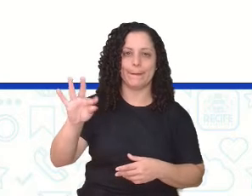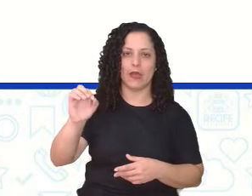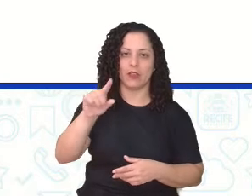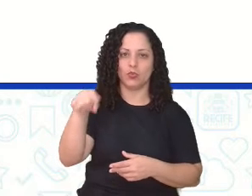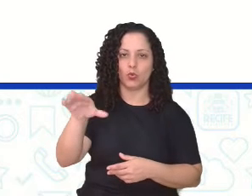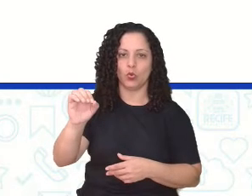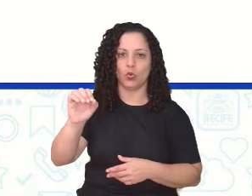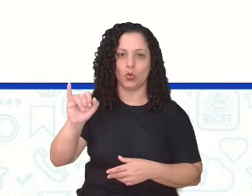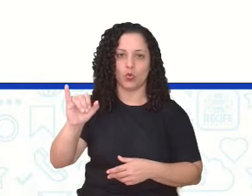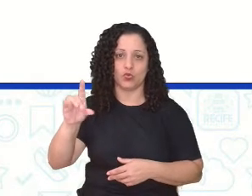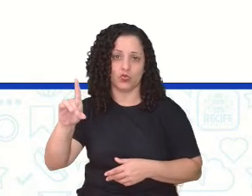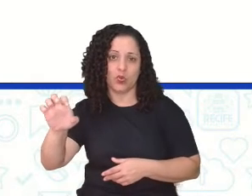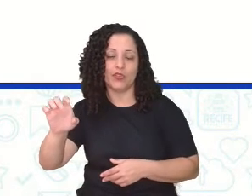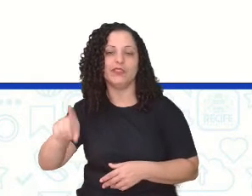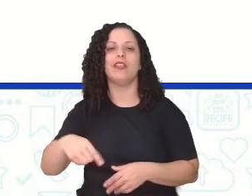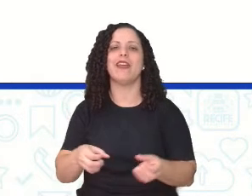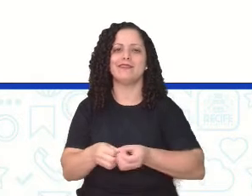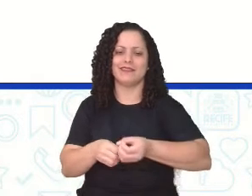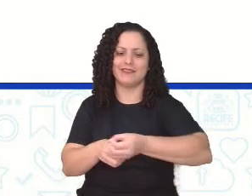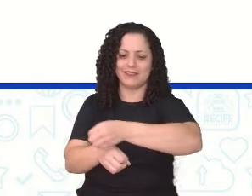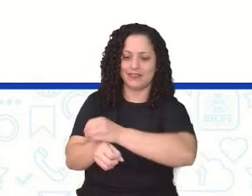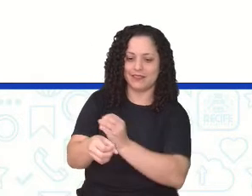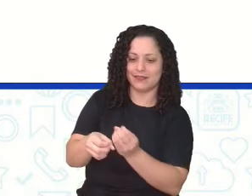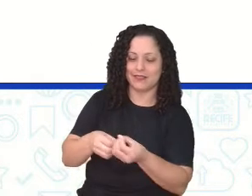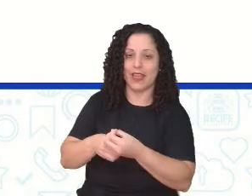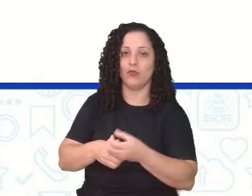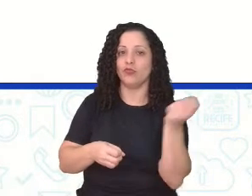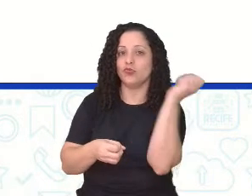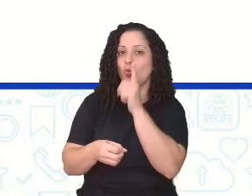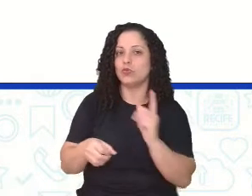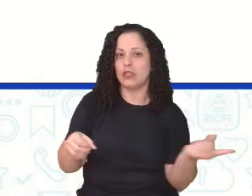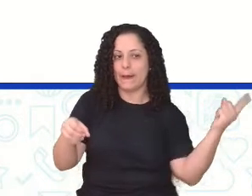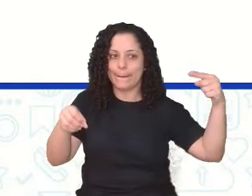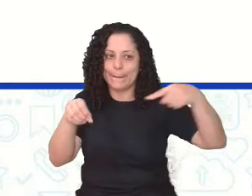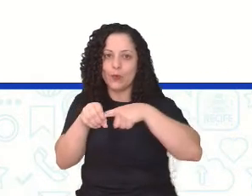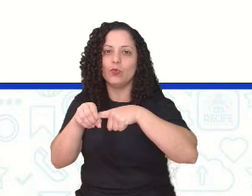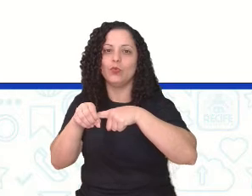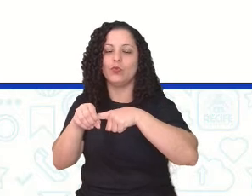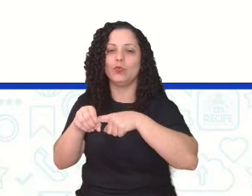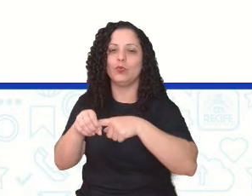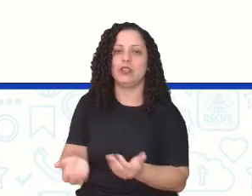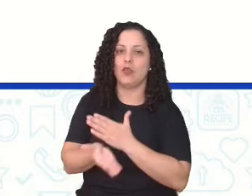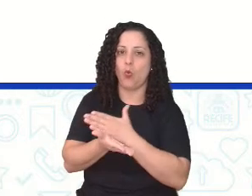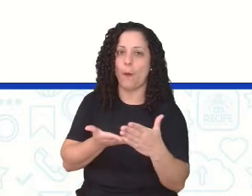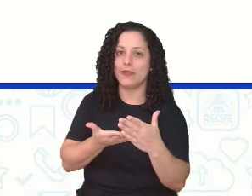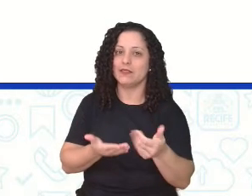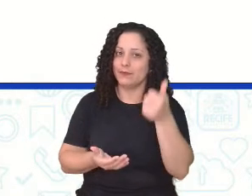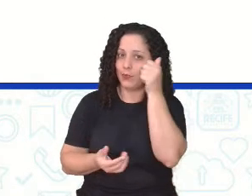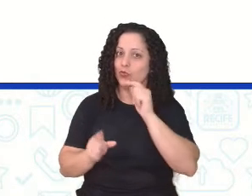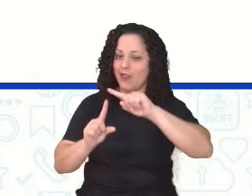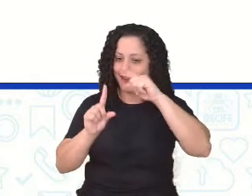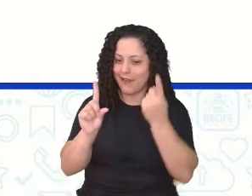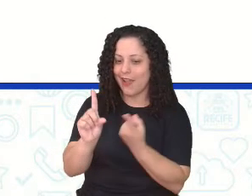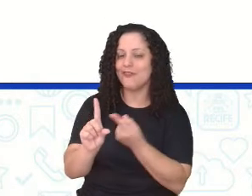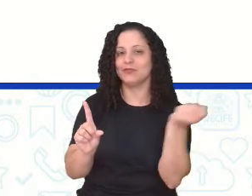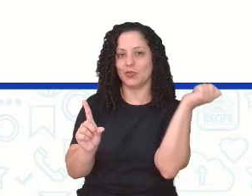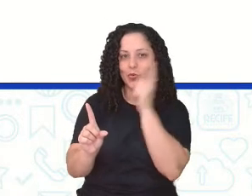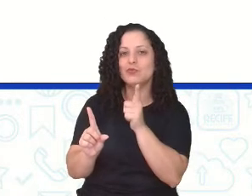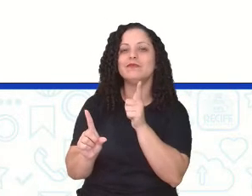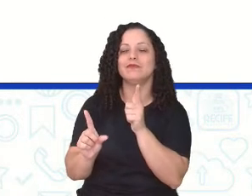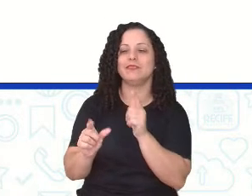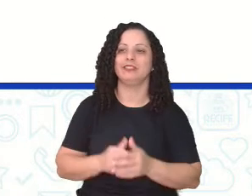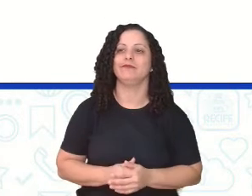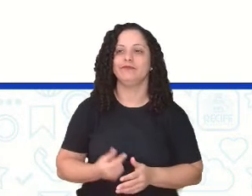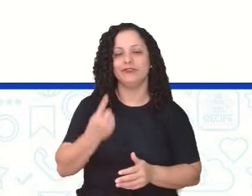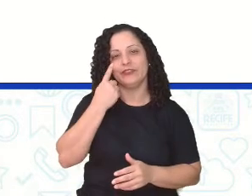células necessárias para fertilizar um óvulo feminino e para iniciar uma gravidez. Nessa imagem que